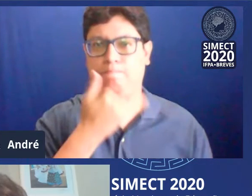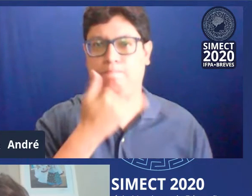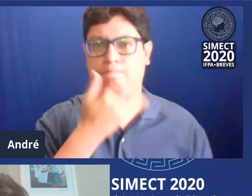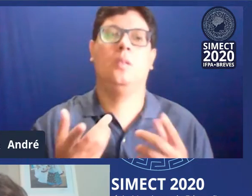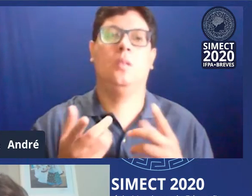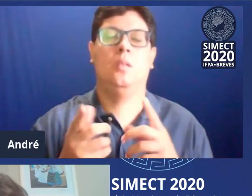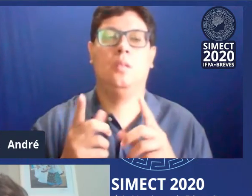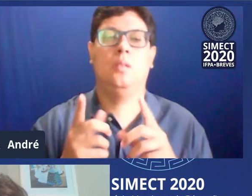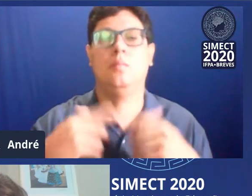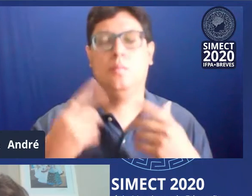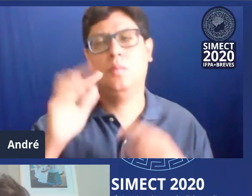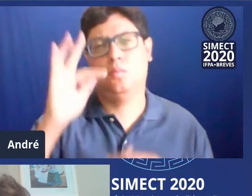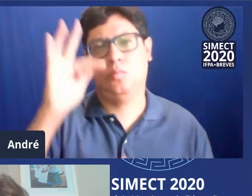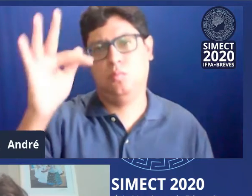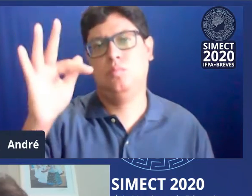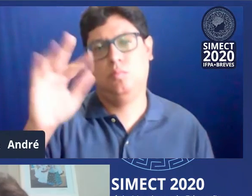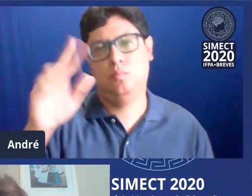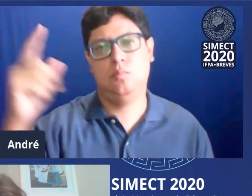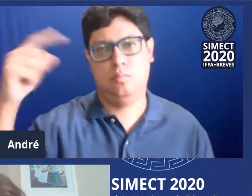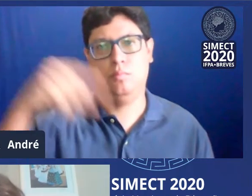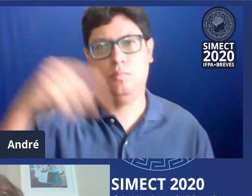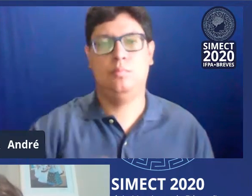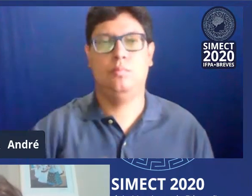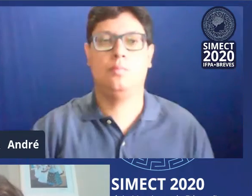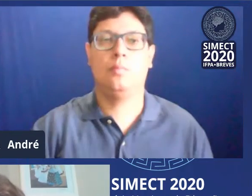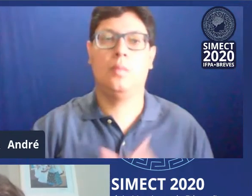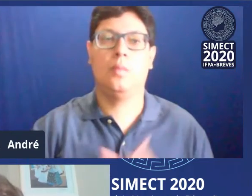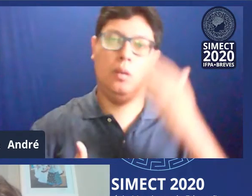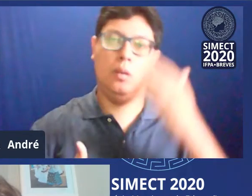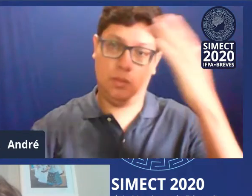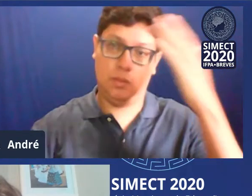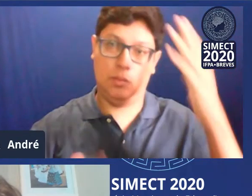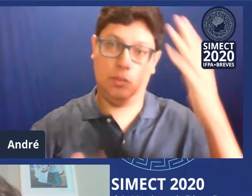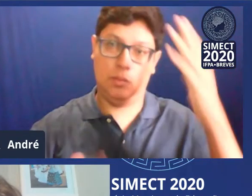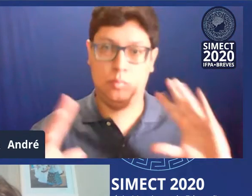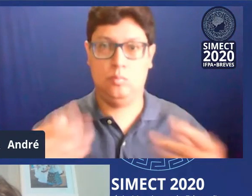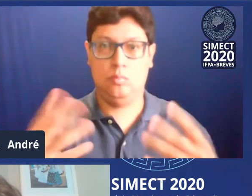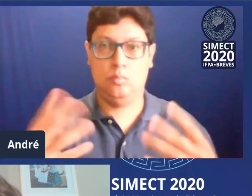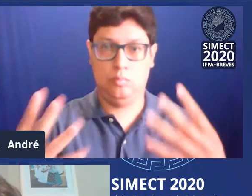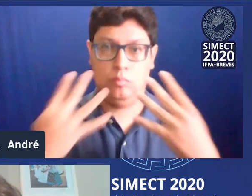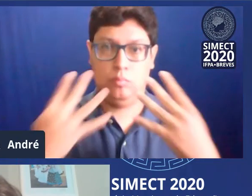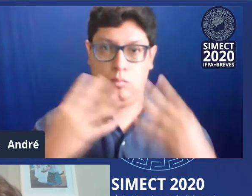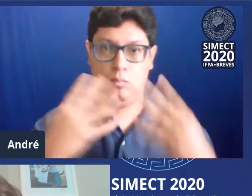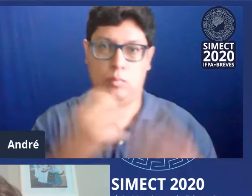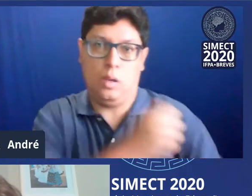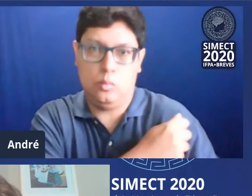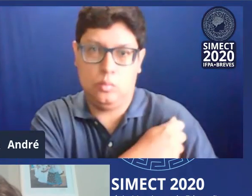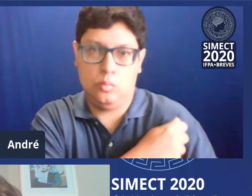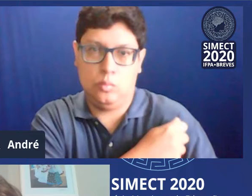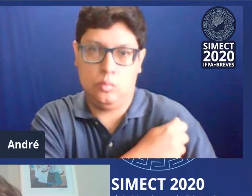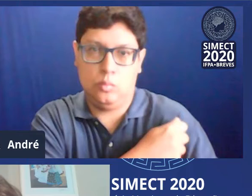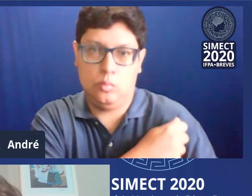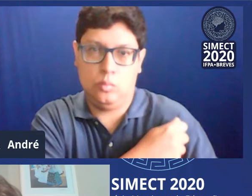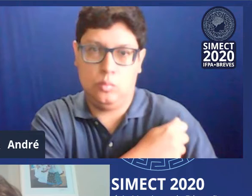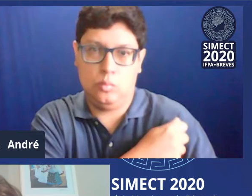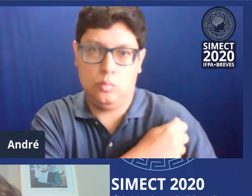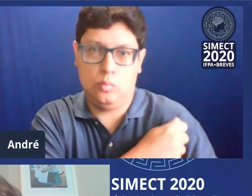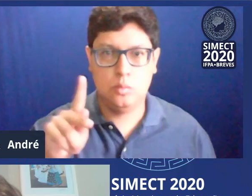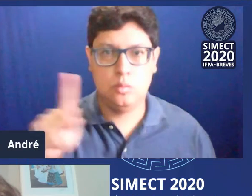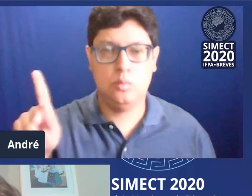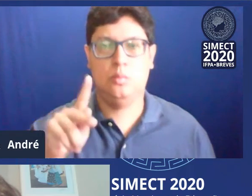internautas, nossos alunos, professores, técnicos, que estão aí acompanhando e dando todo o suporte necessário